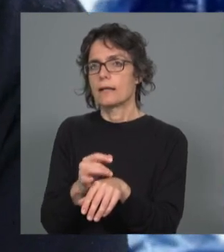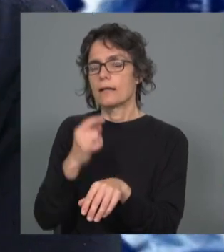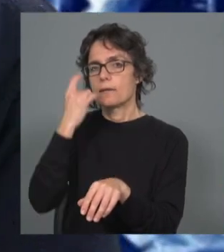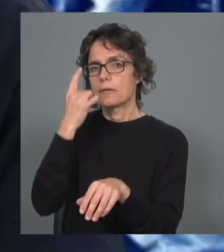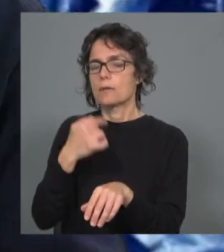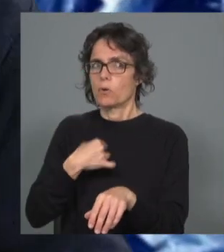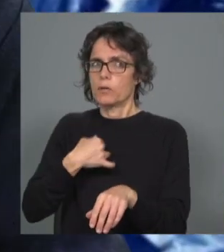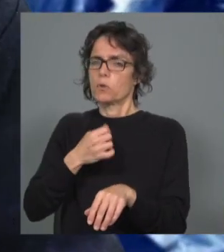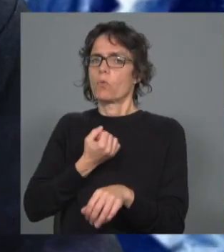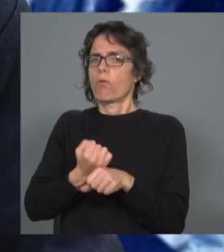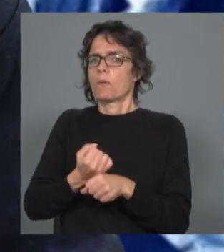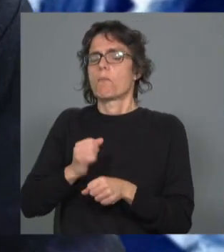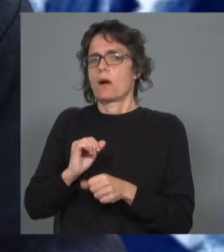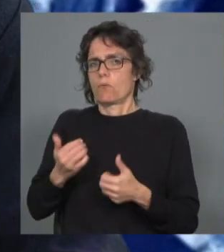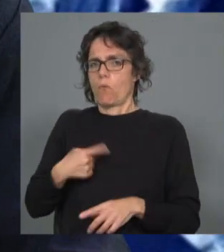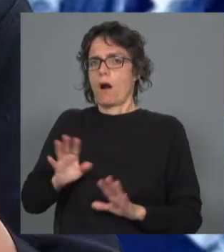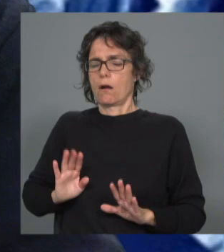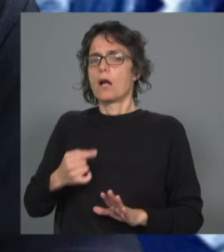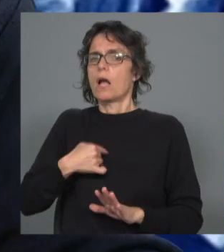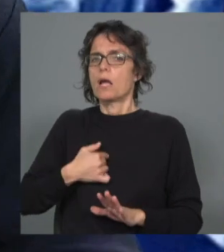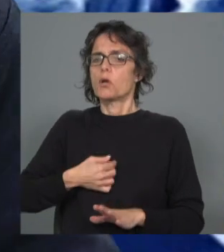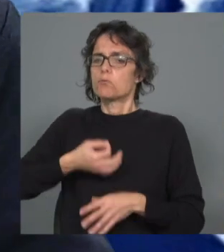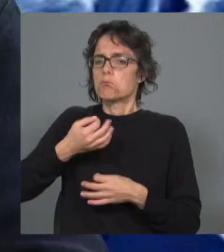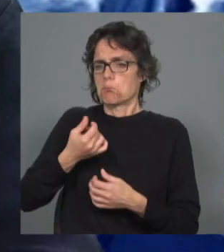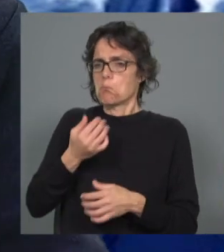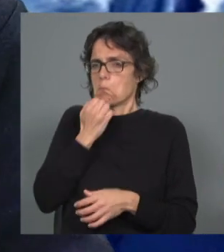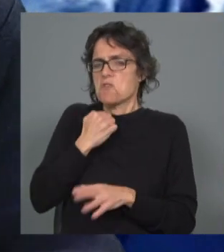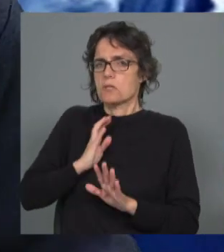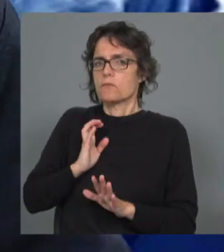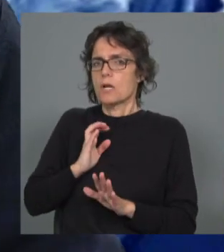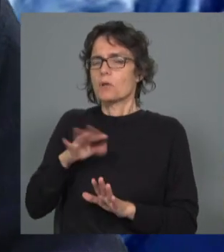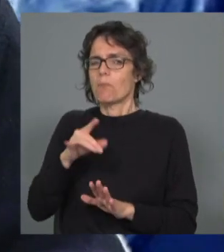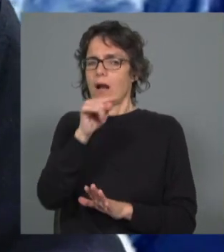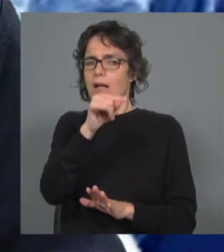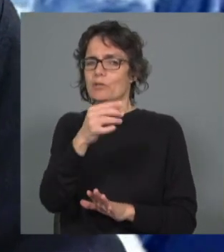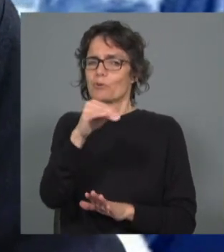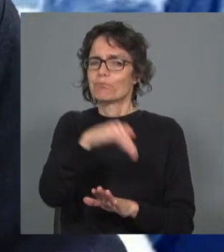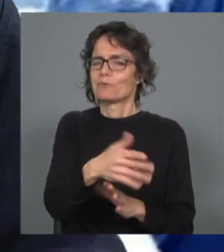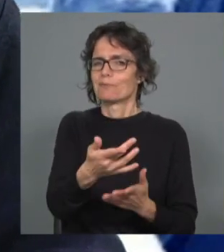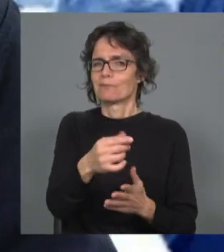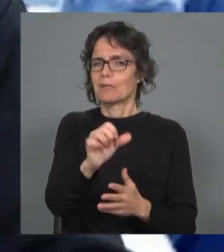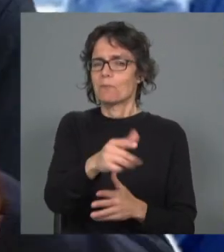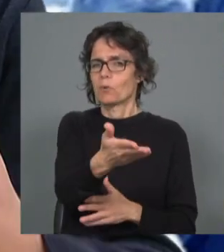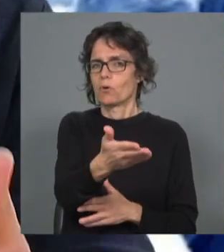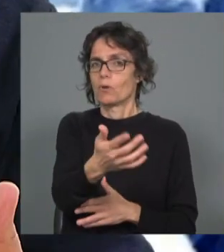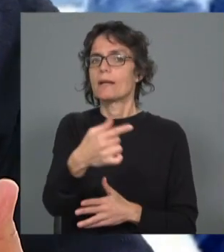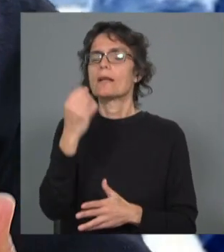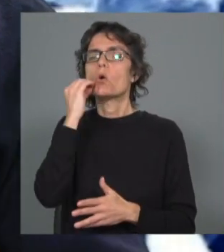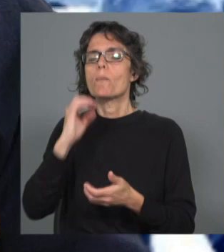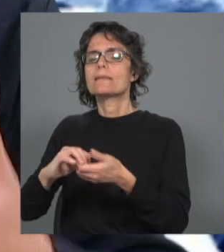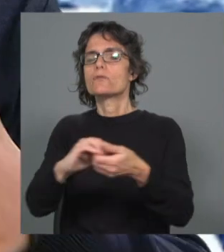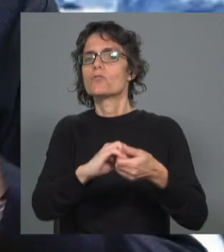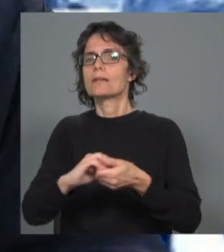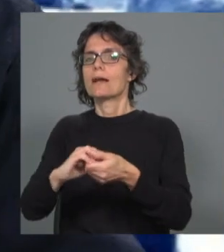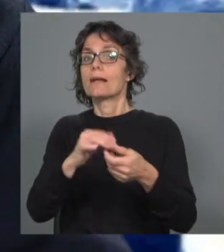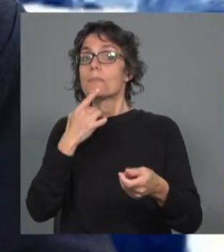trabalho seja mais justo, mais solidário, digamos, os que têm melhores condições